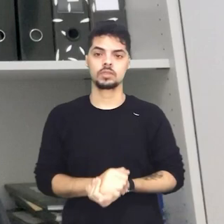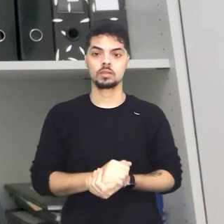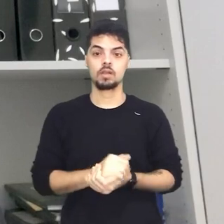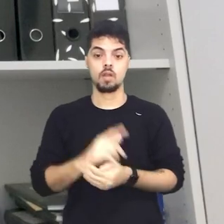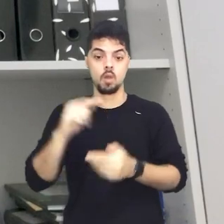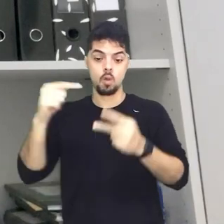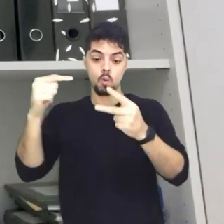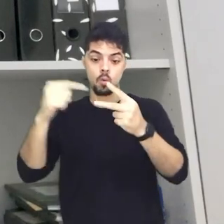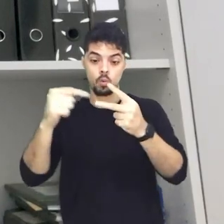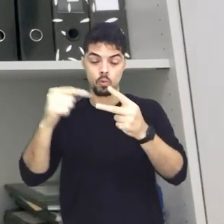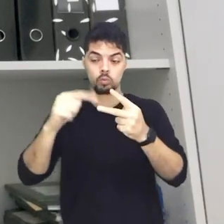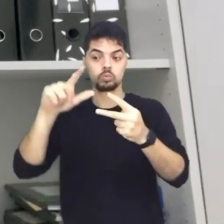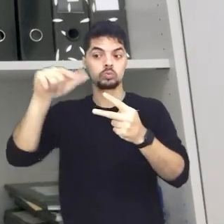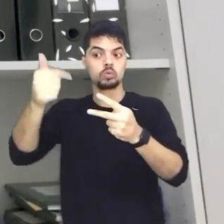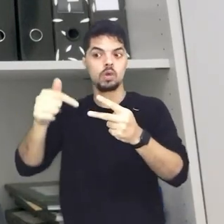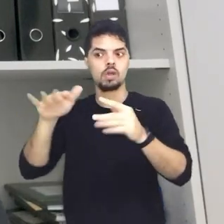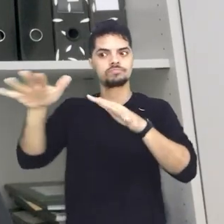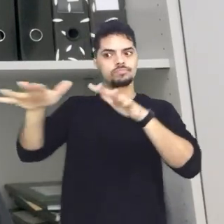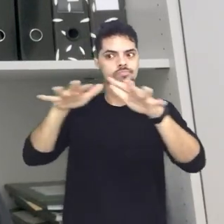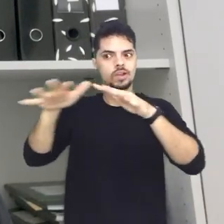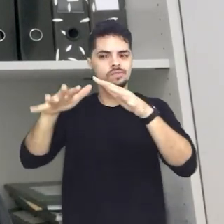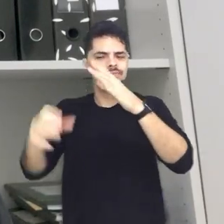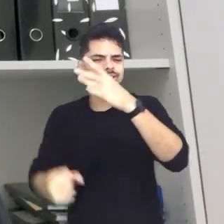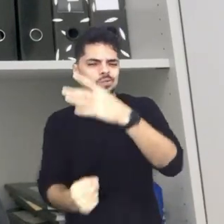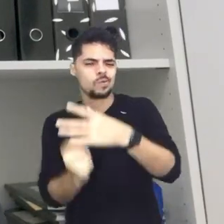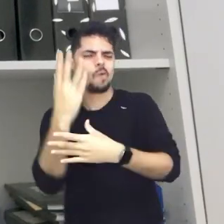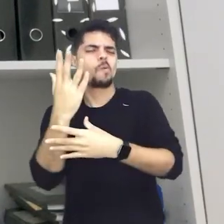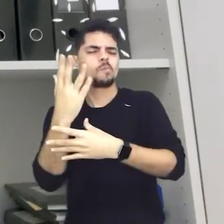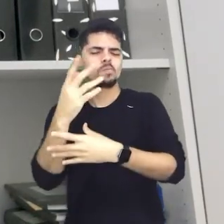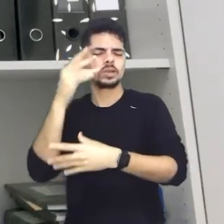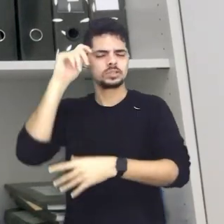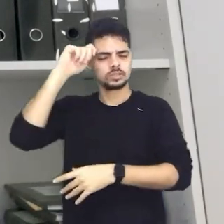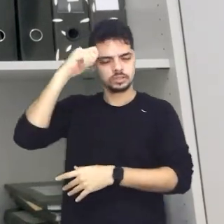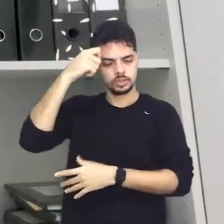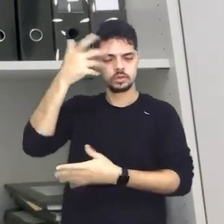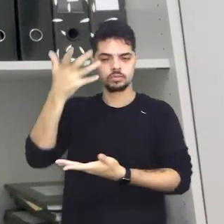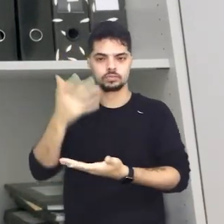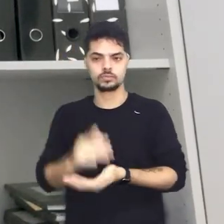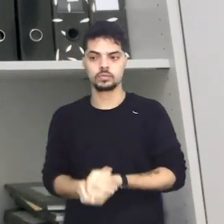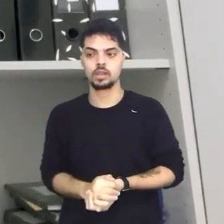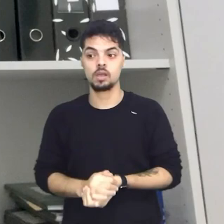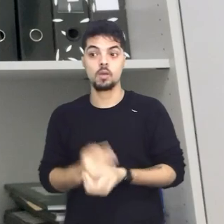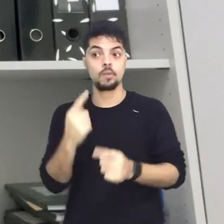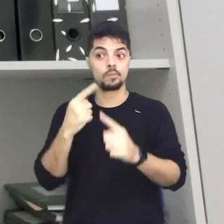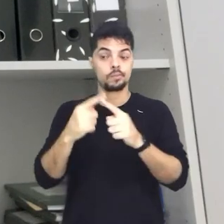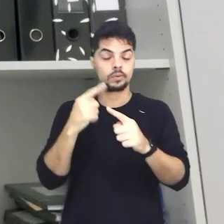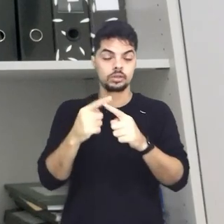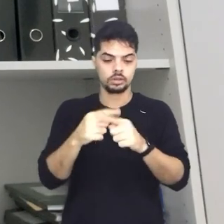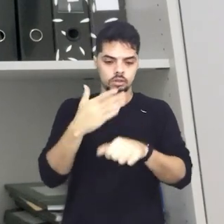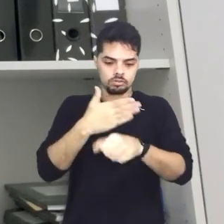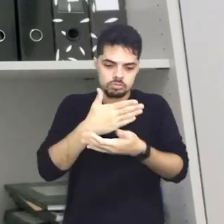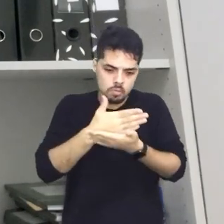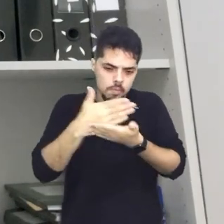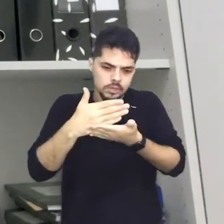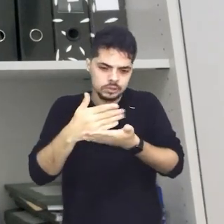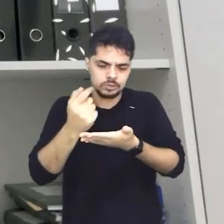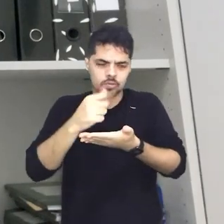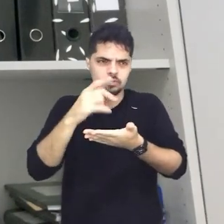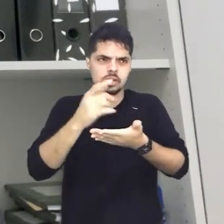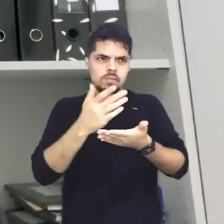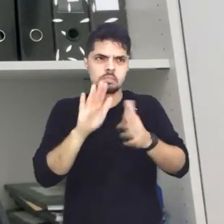outro exemplo diz respeito ao surgimento do Partido Negro, uma referência à ação